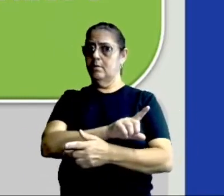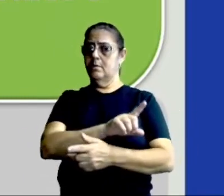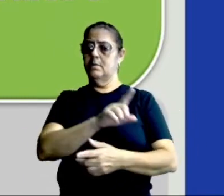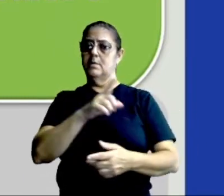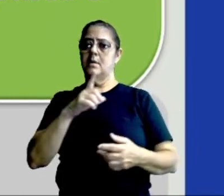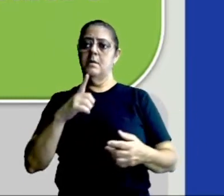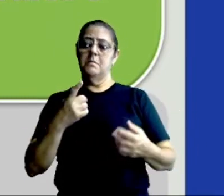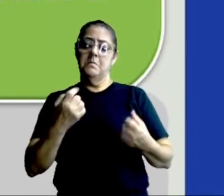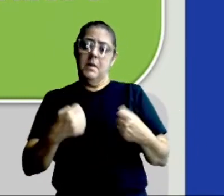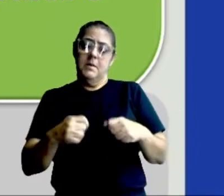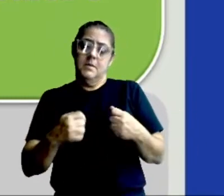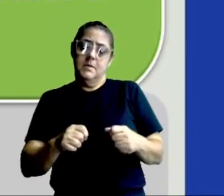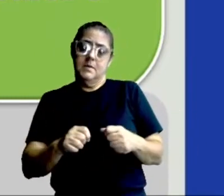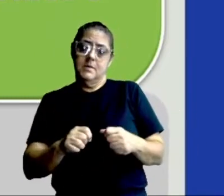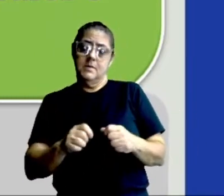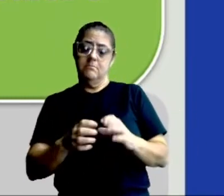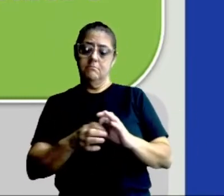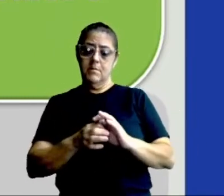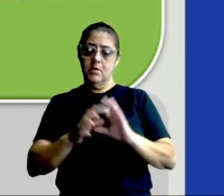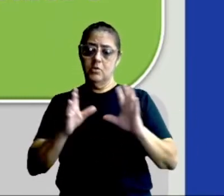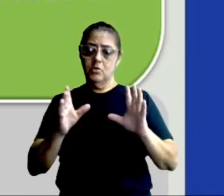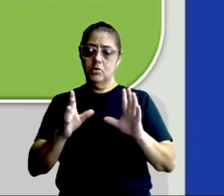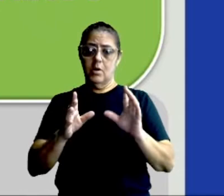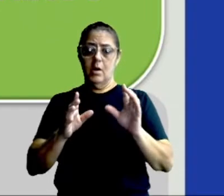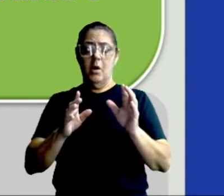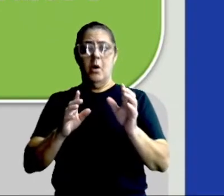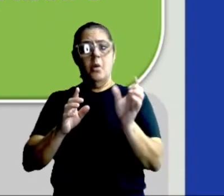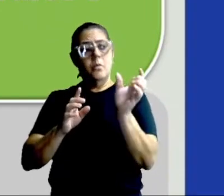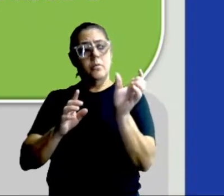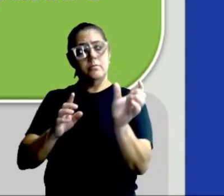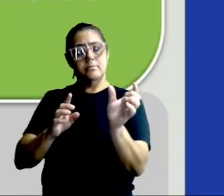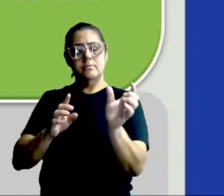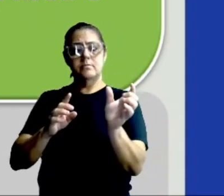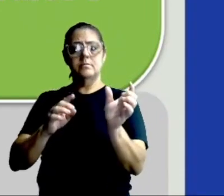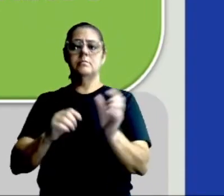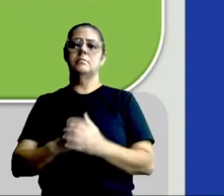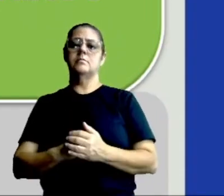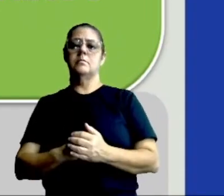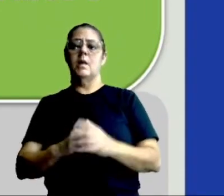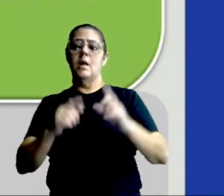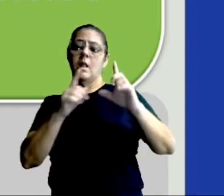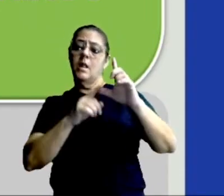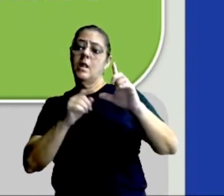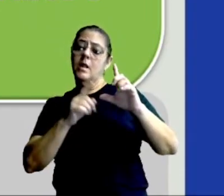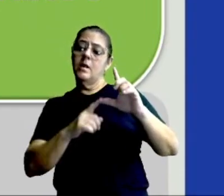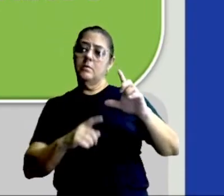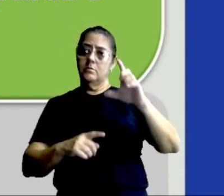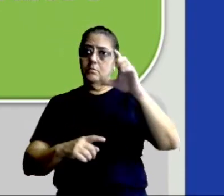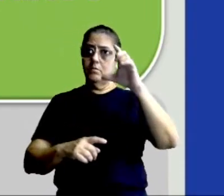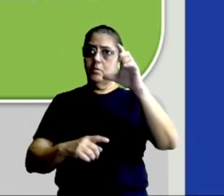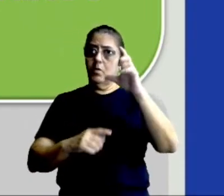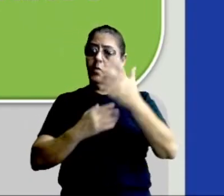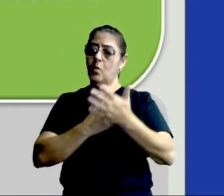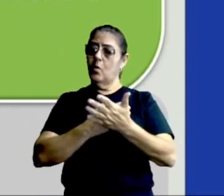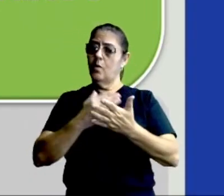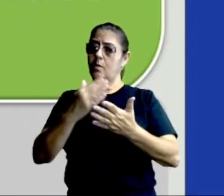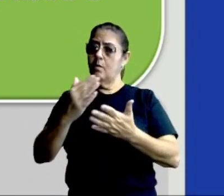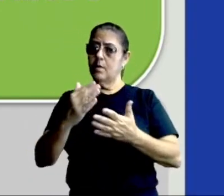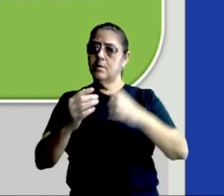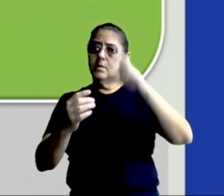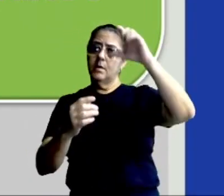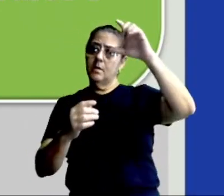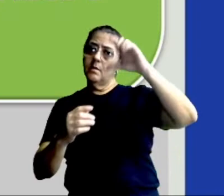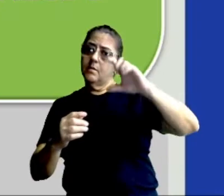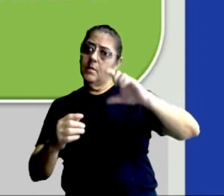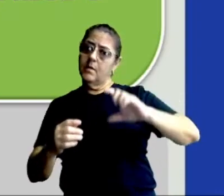a gente tem que deixar esse espaço tá outra coisa usar Letra Inicial maiúscula no início de